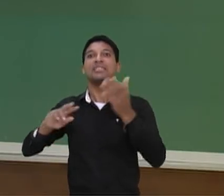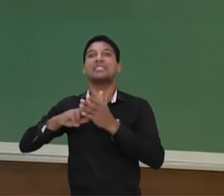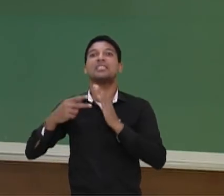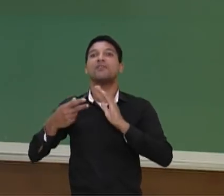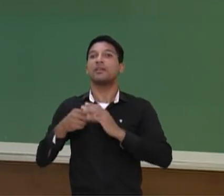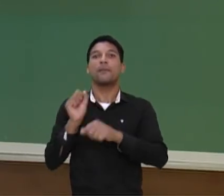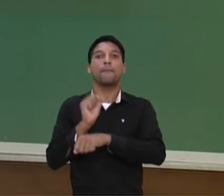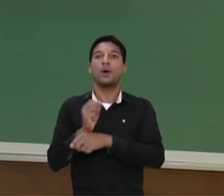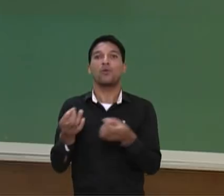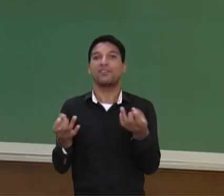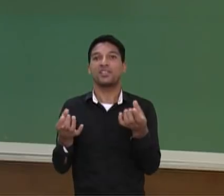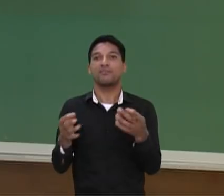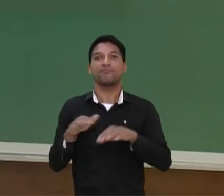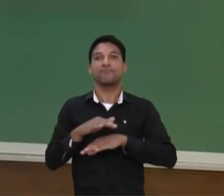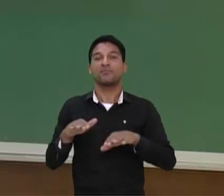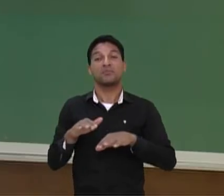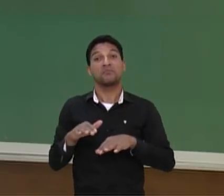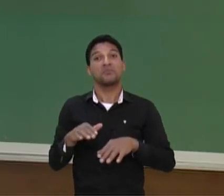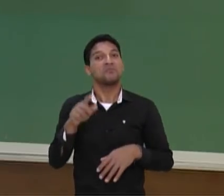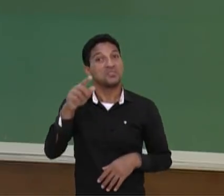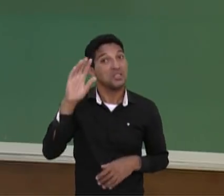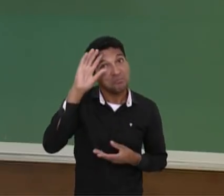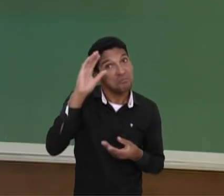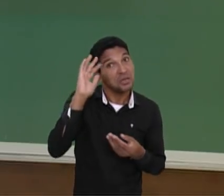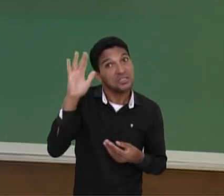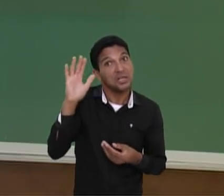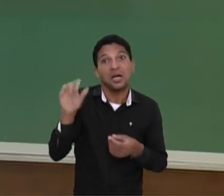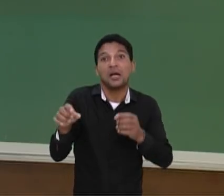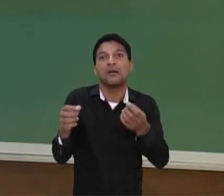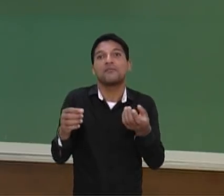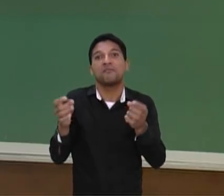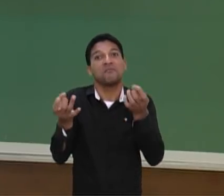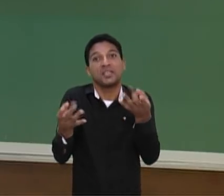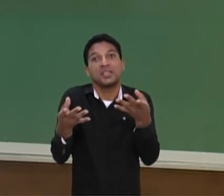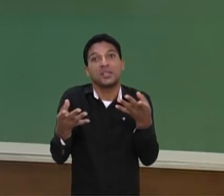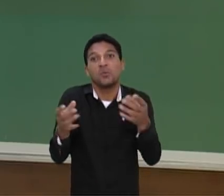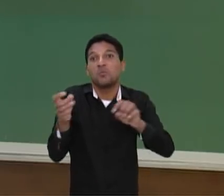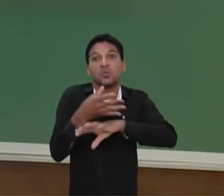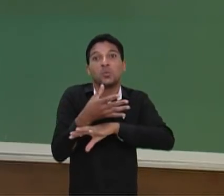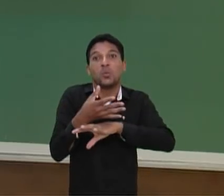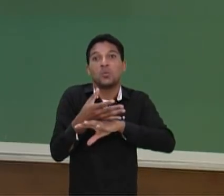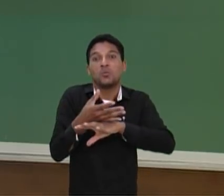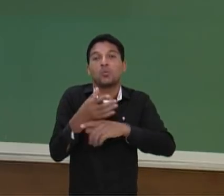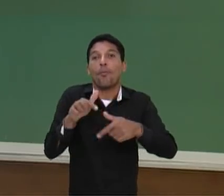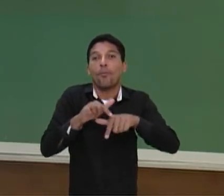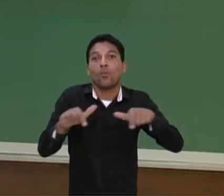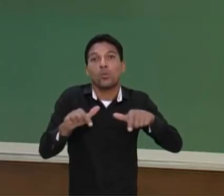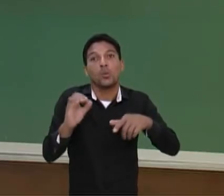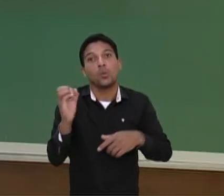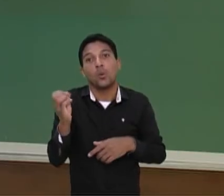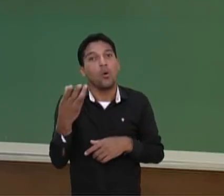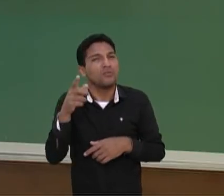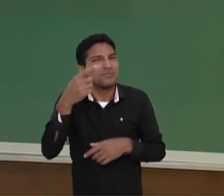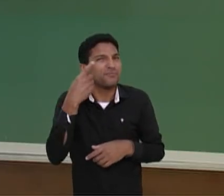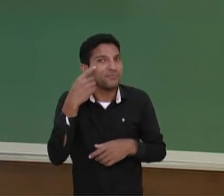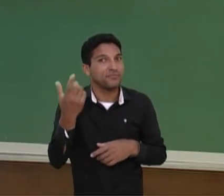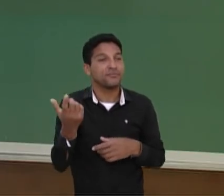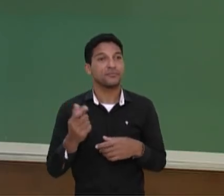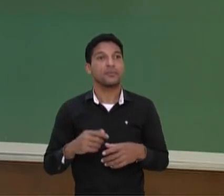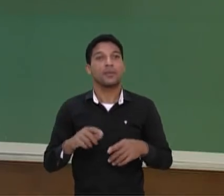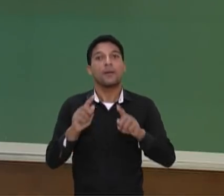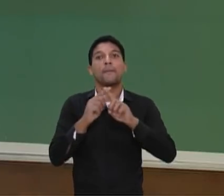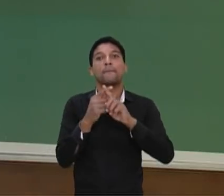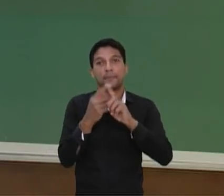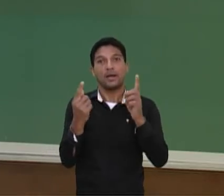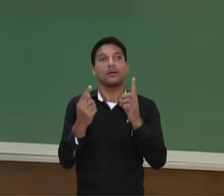momento aí você pode suportar acabou o estoque enfim né aí temos várias opções para essa para essa